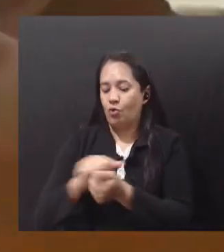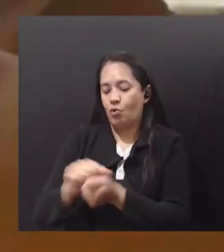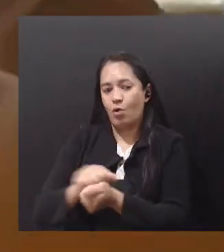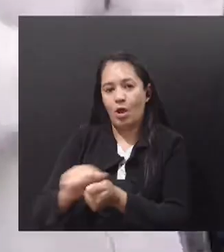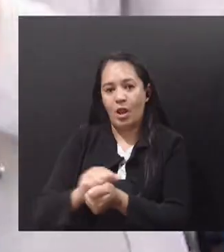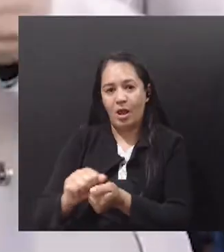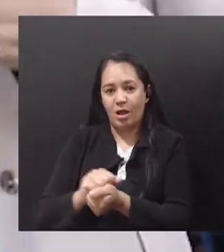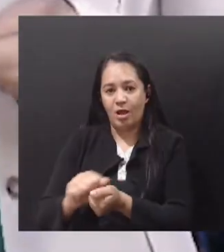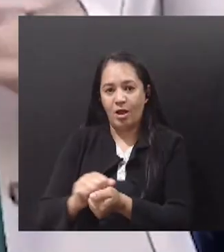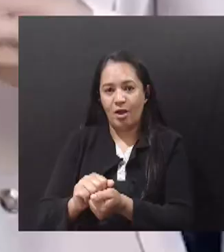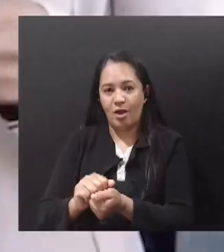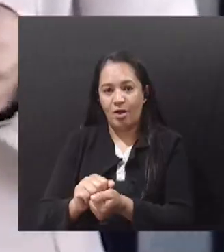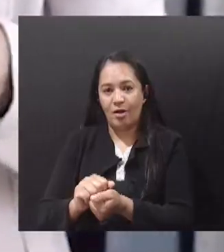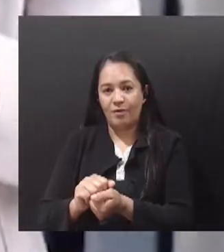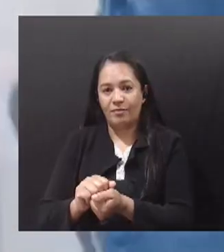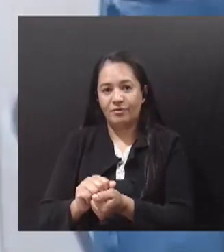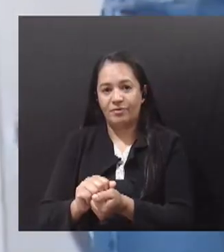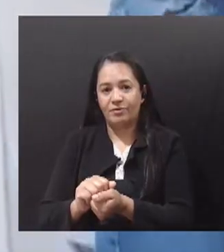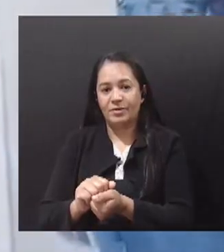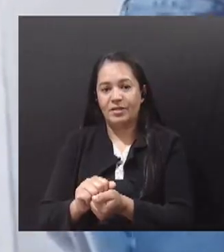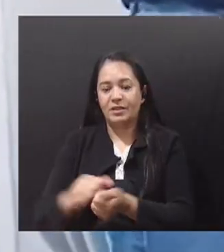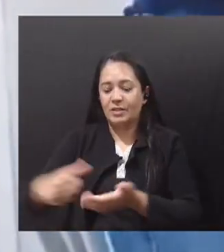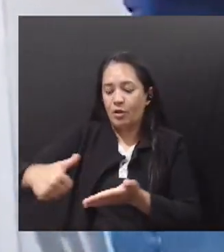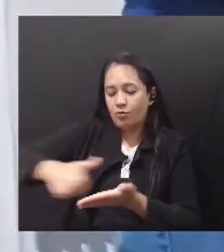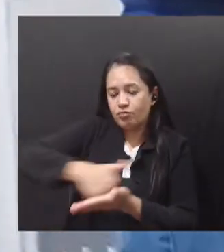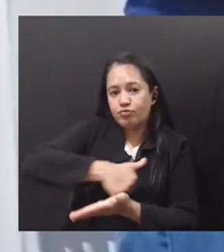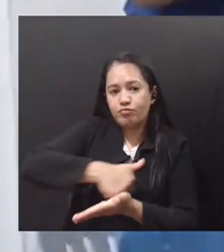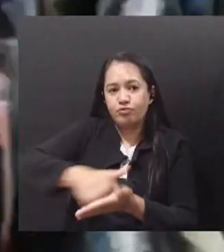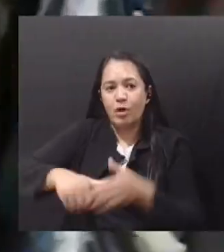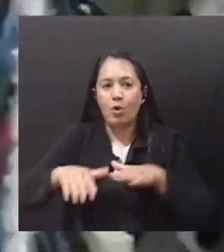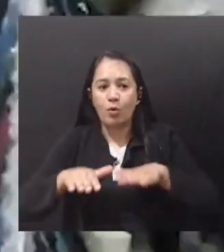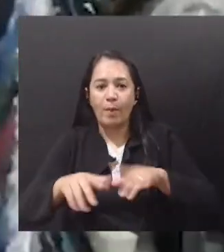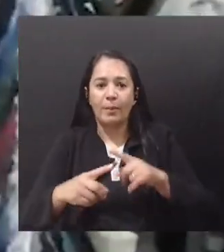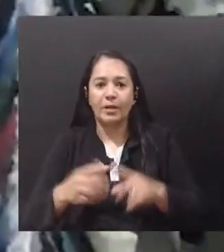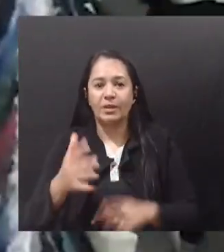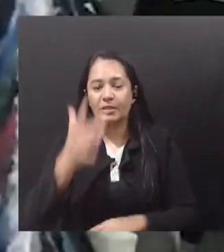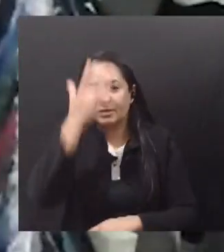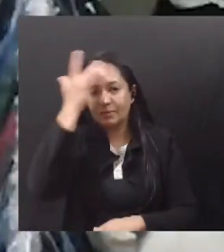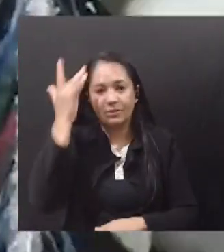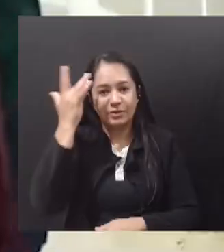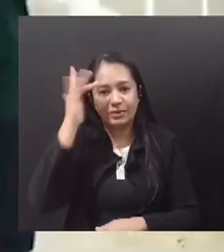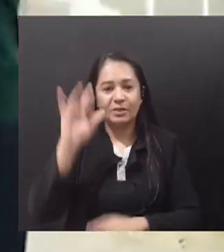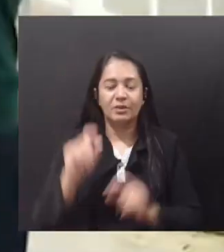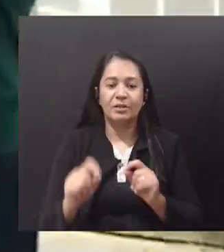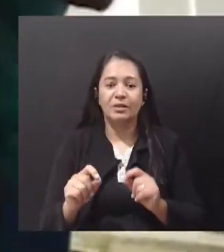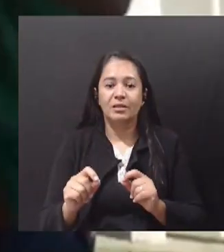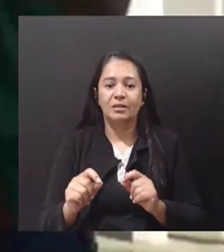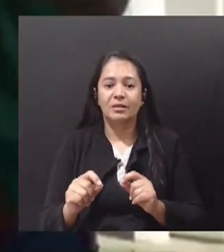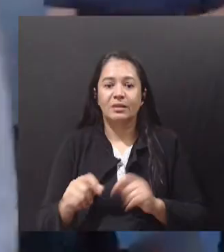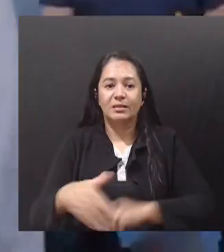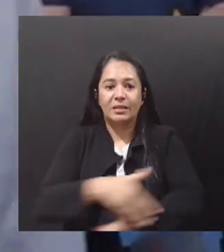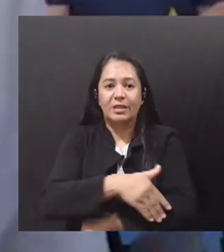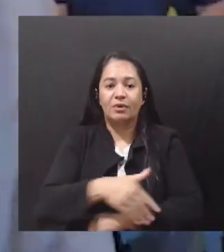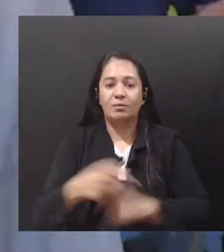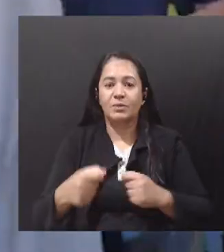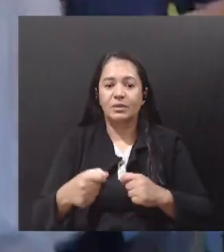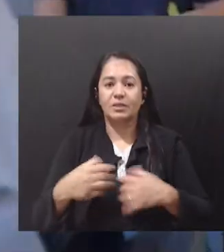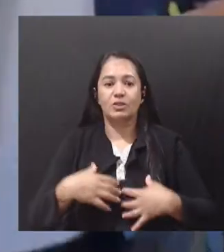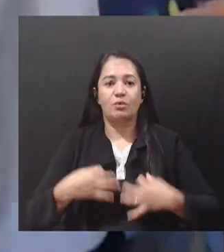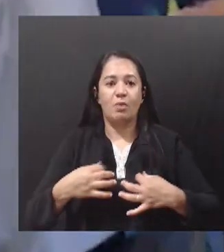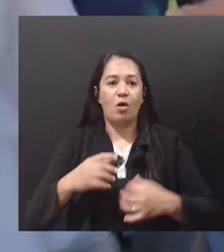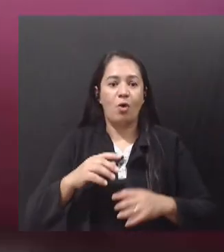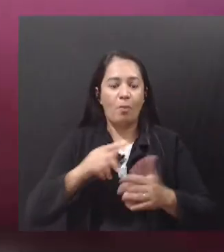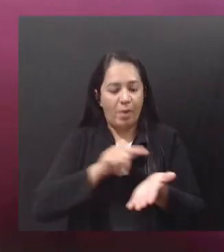e... às vezes até passa, costura, porque às vezes as pessoas não têm essa noção que as pessoas estão na rua, eles precisam de uma roupa limpa,